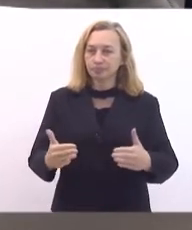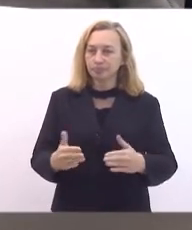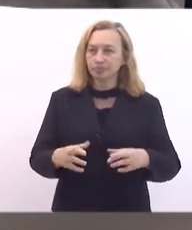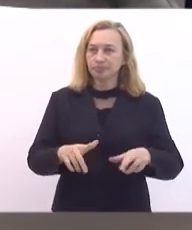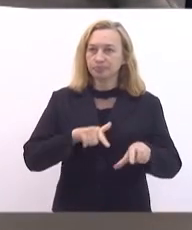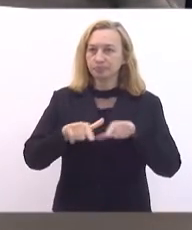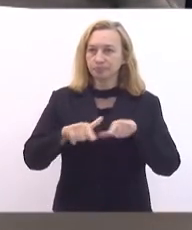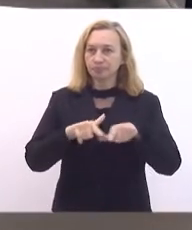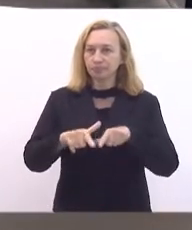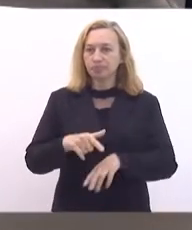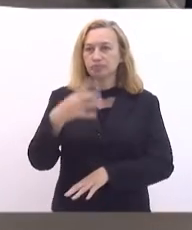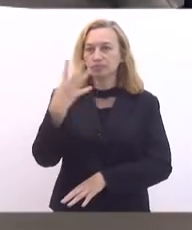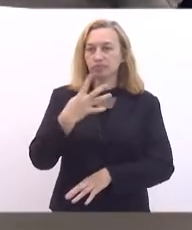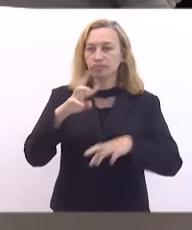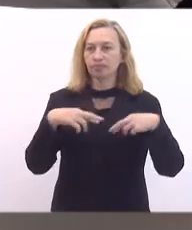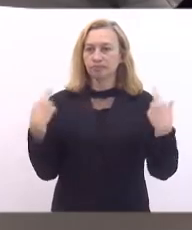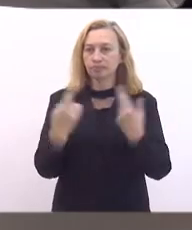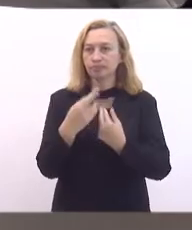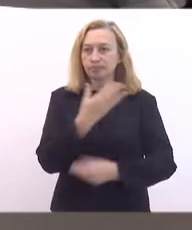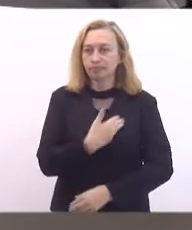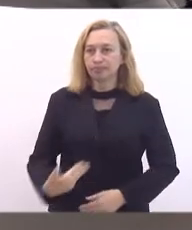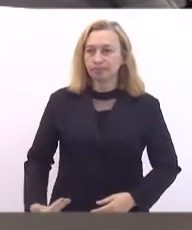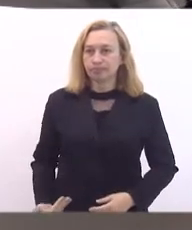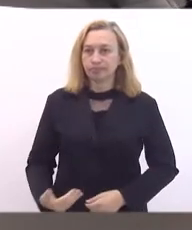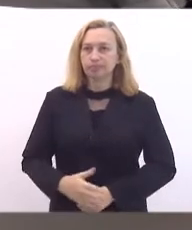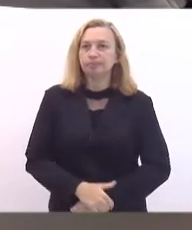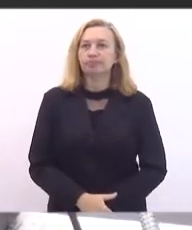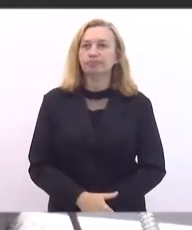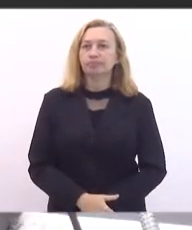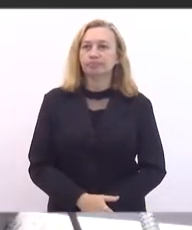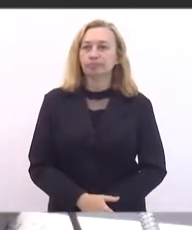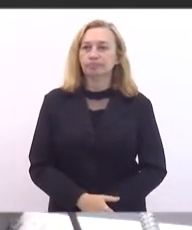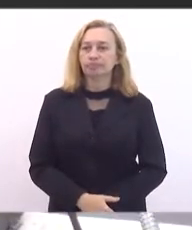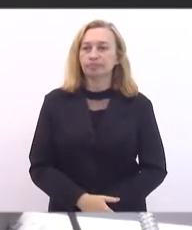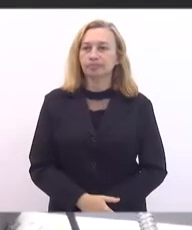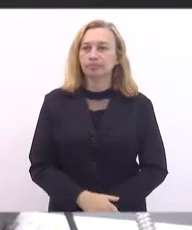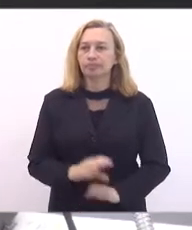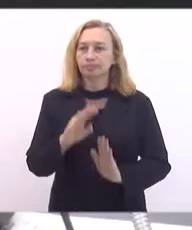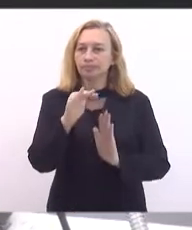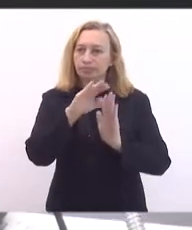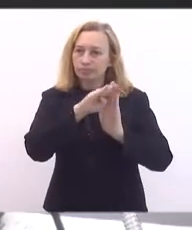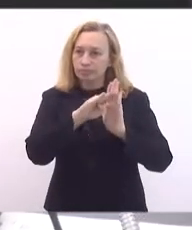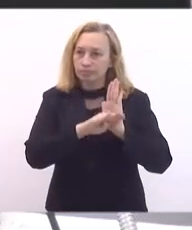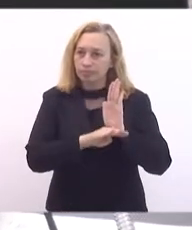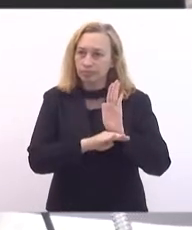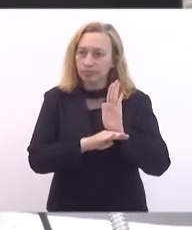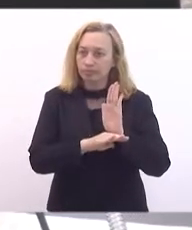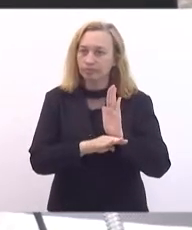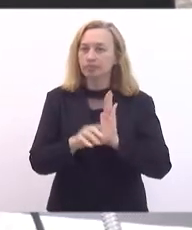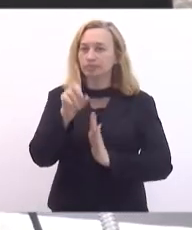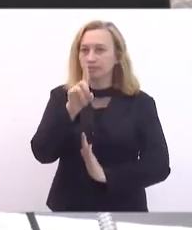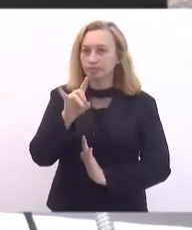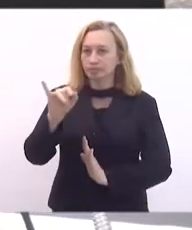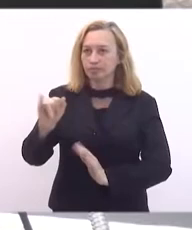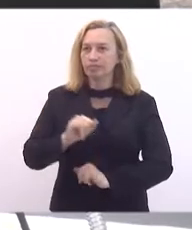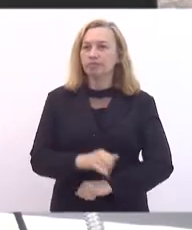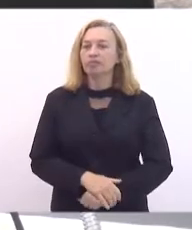lá 4ª audiência pública com a seguinte ordem do dia um